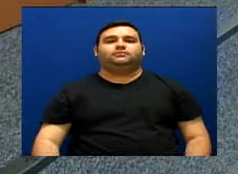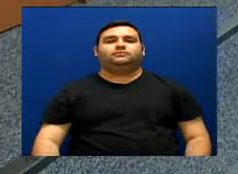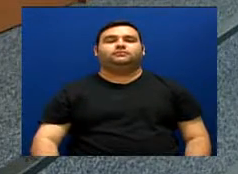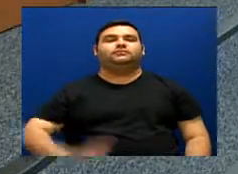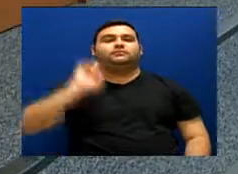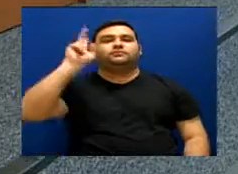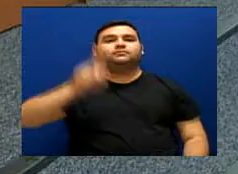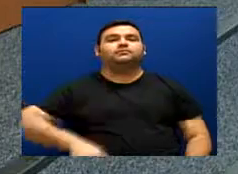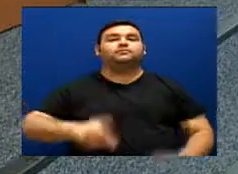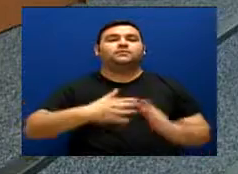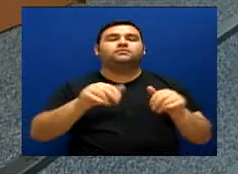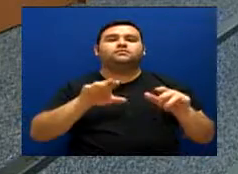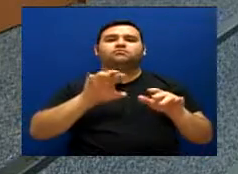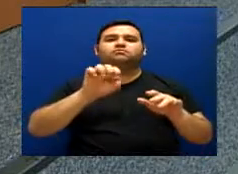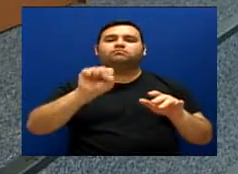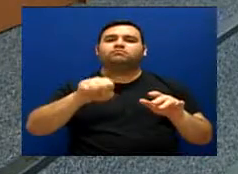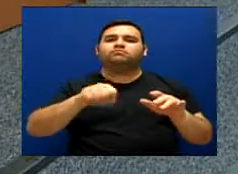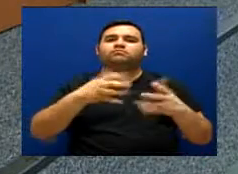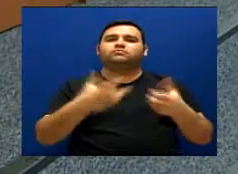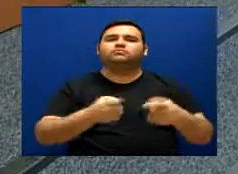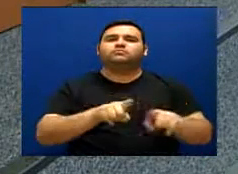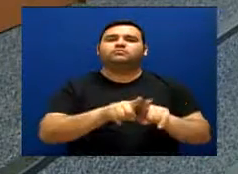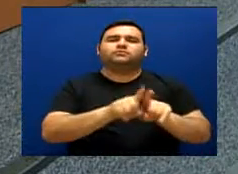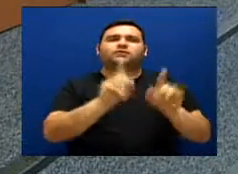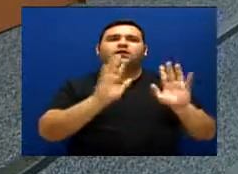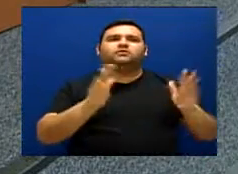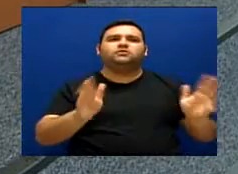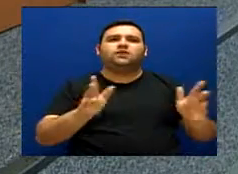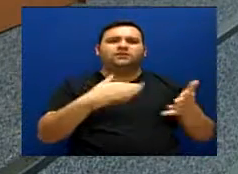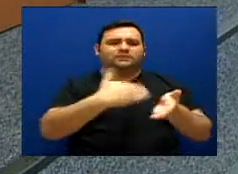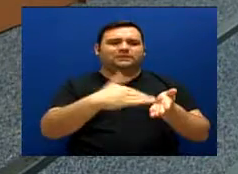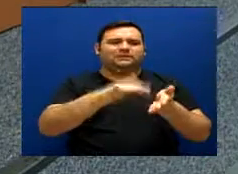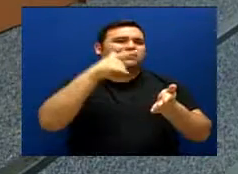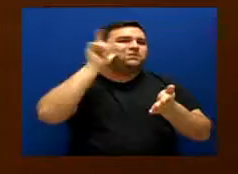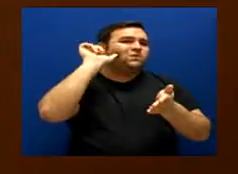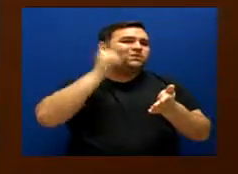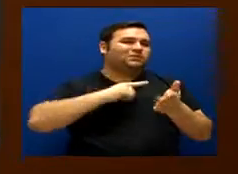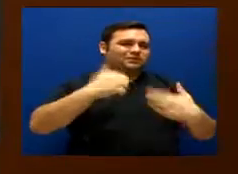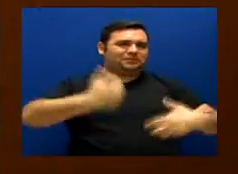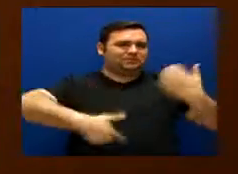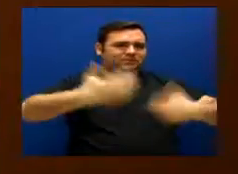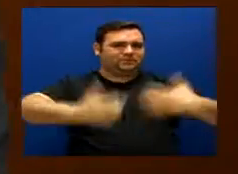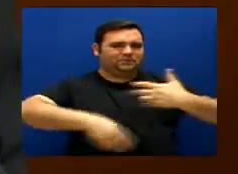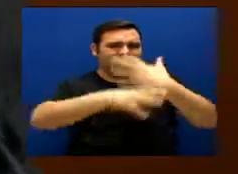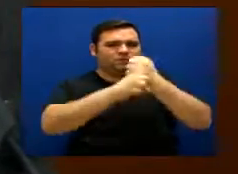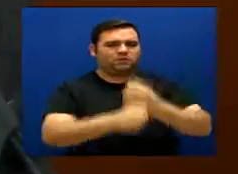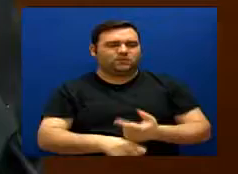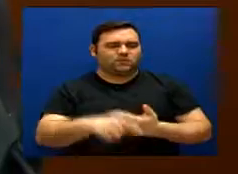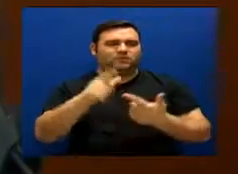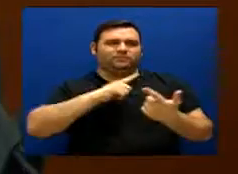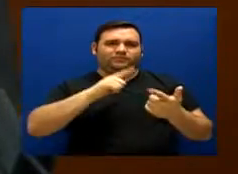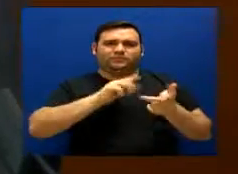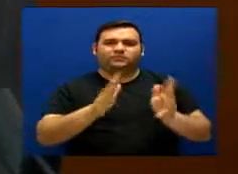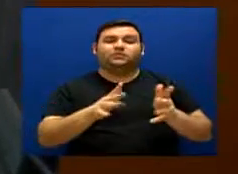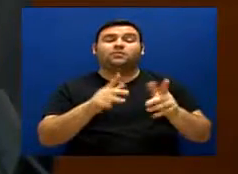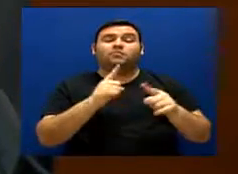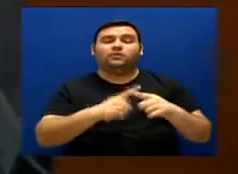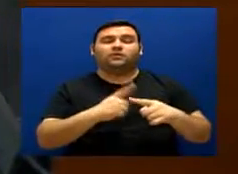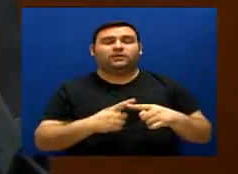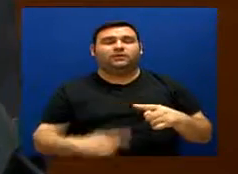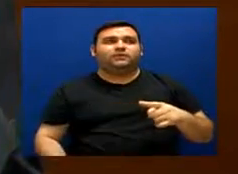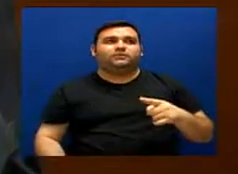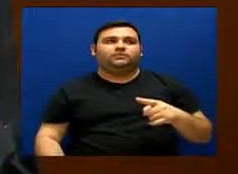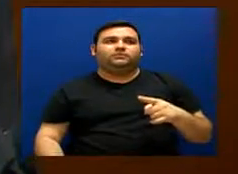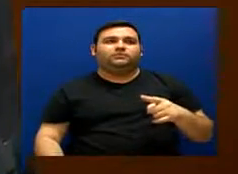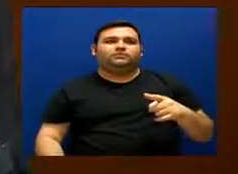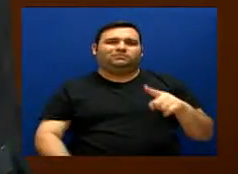Senhor presidente, eu peço o voto sim, houve esclarecimento aqui do secretário da Finanças sobre isso, Hélio. É que, é